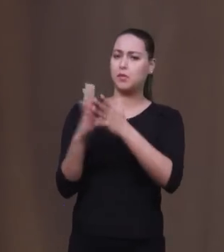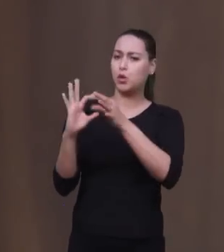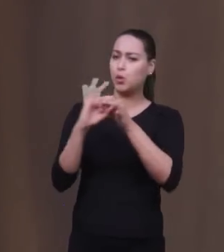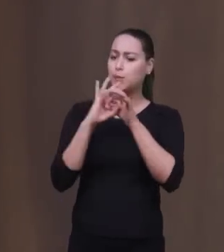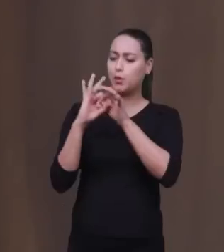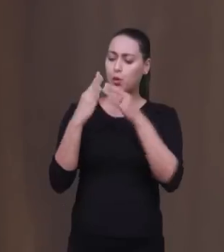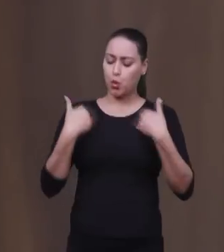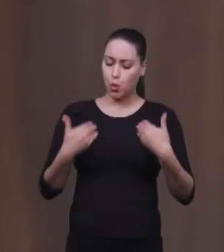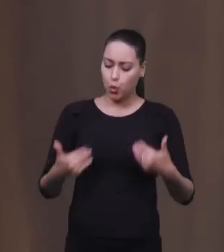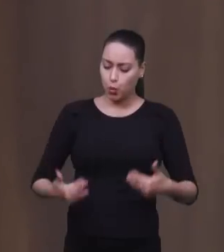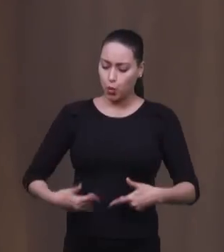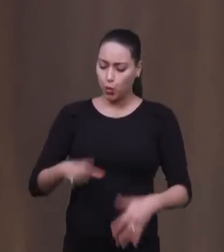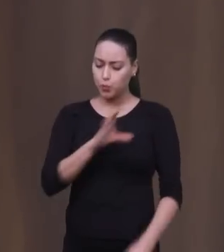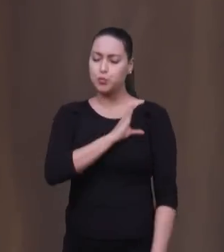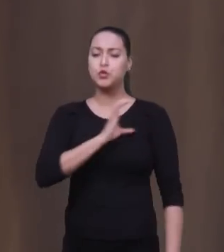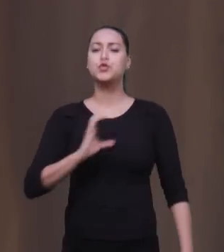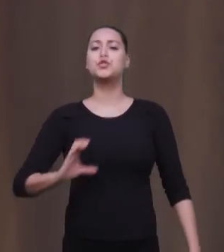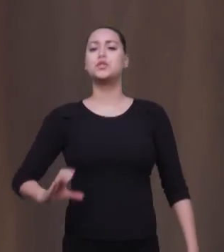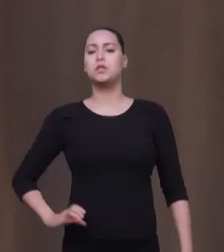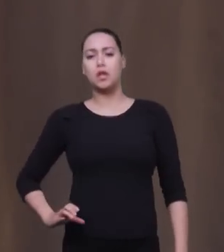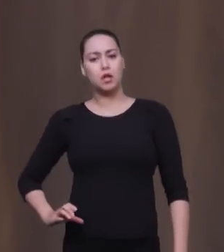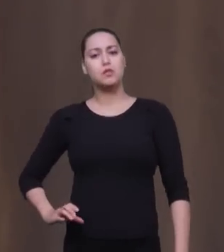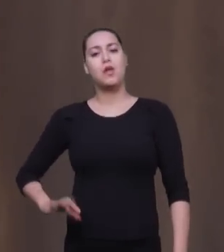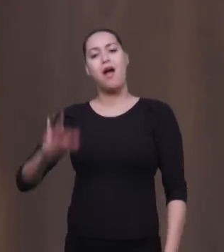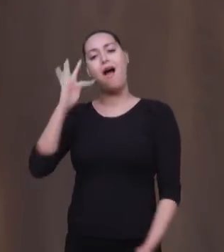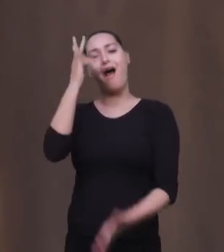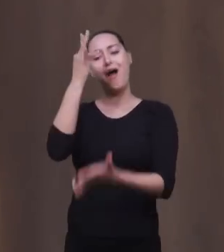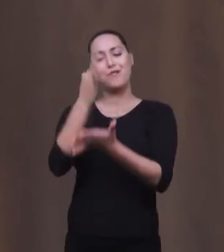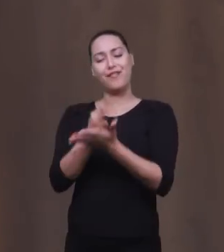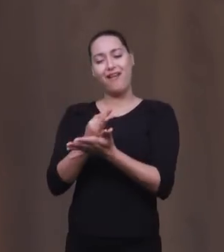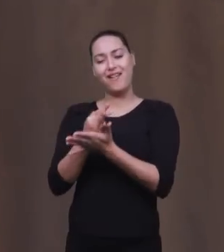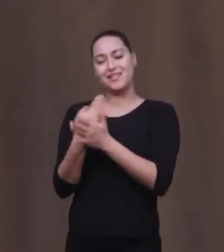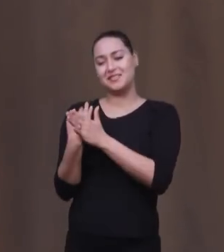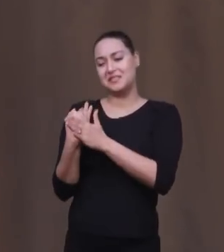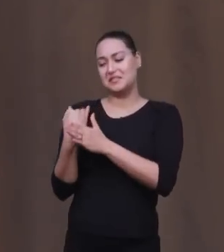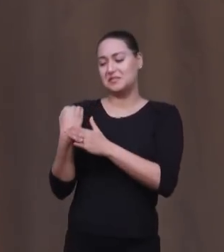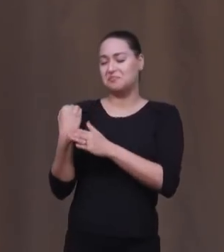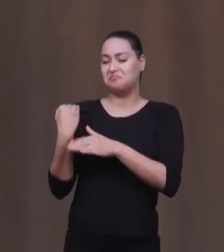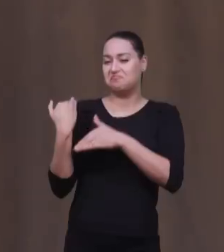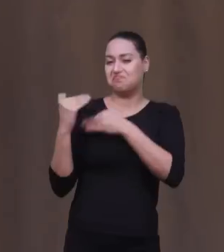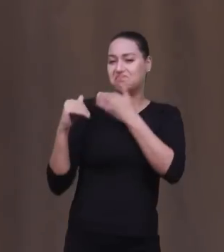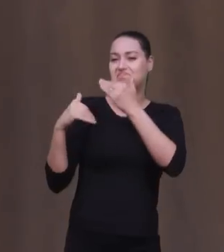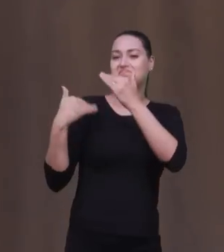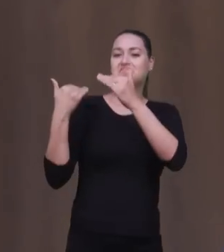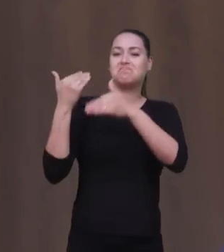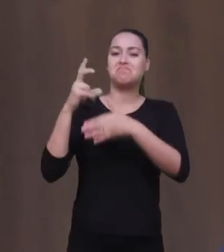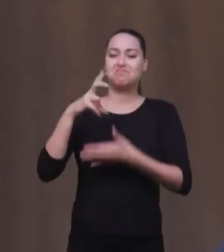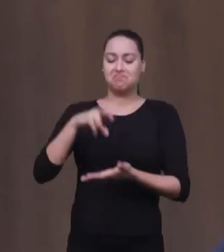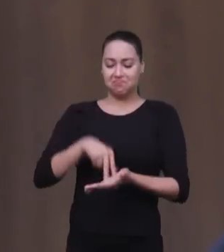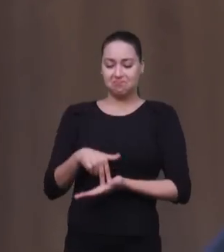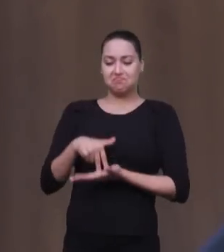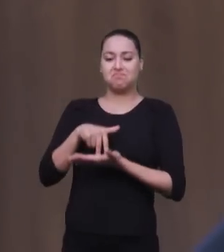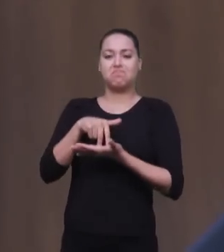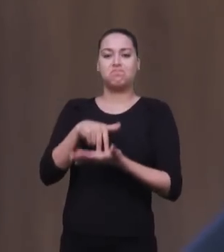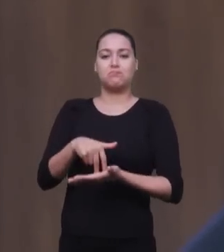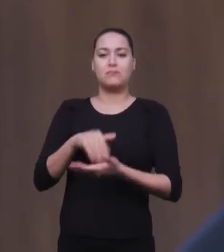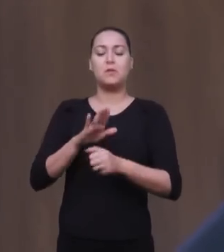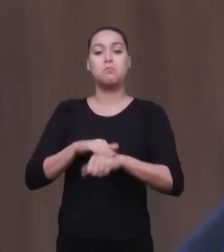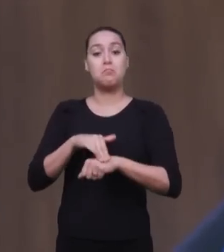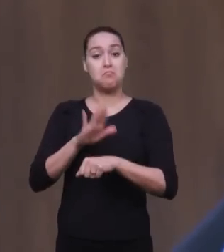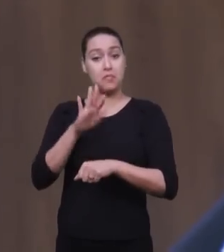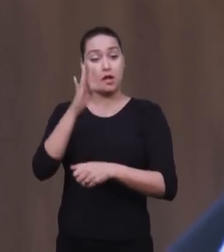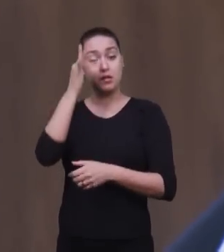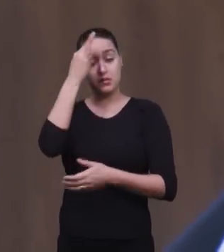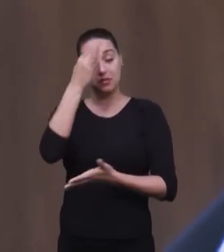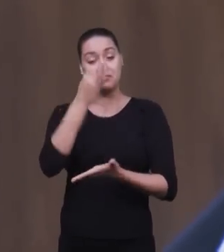em comunhão com o corpo de Cristo, ele automaticamente, a fé está sendo robustecida. Então ele pode dizer que tem